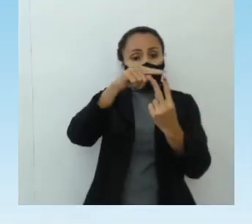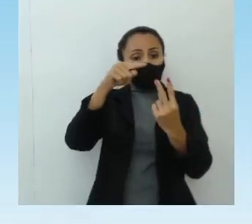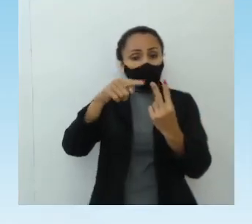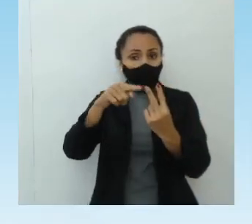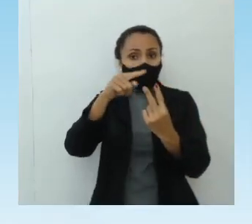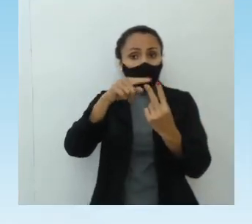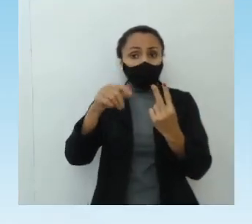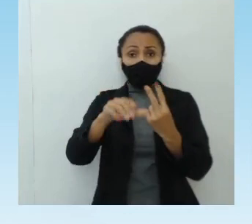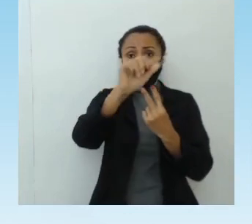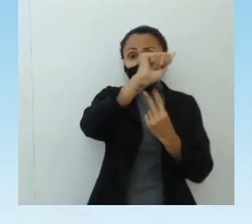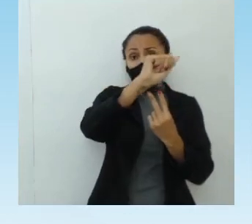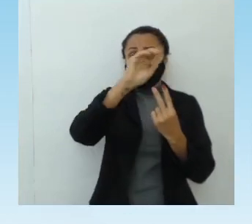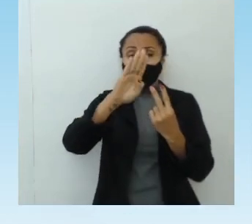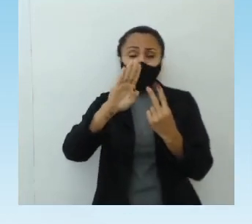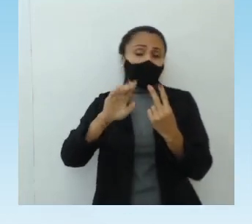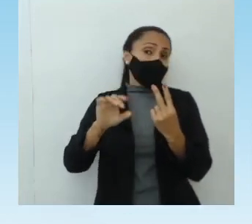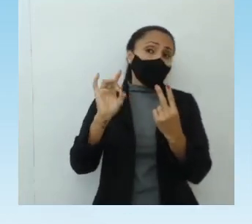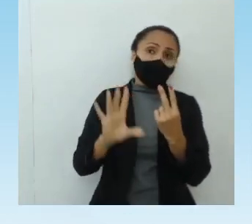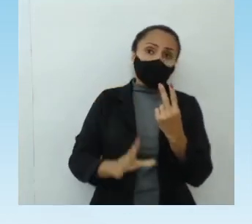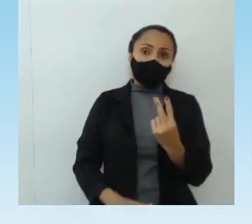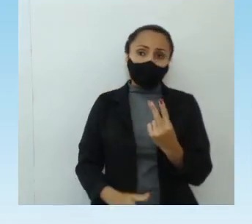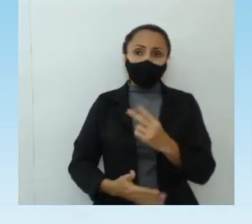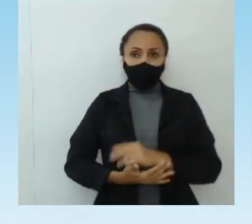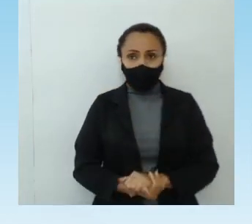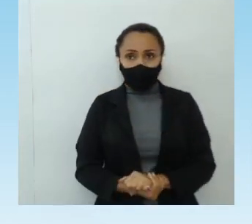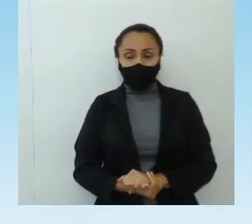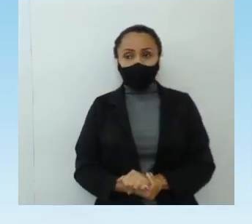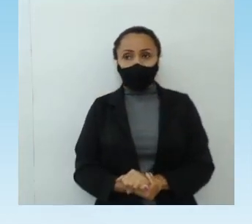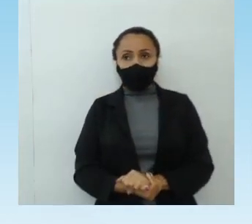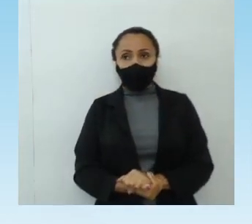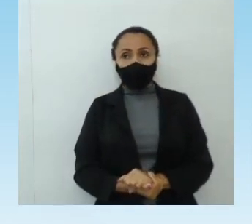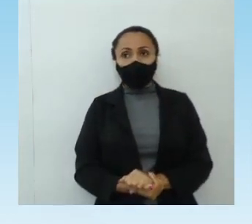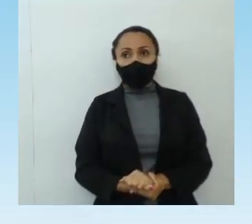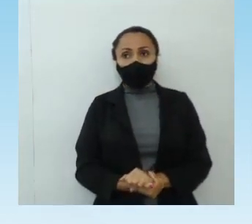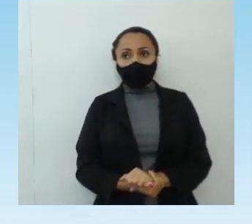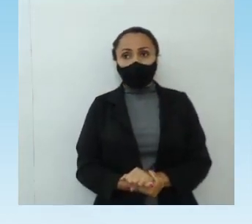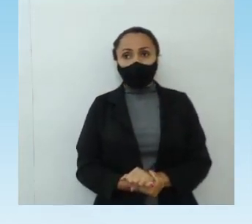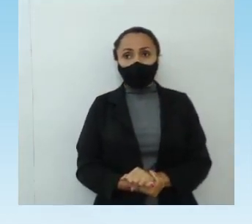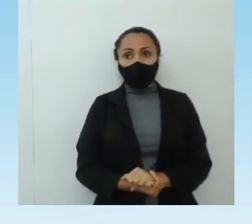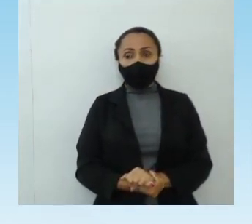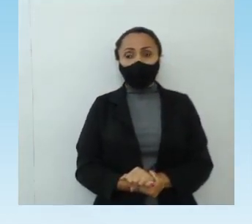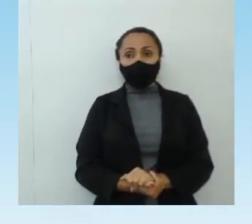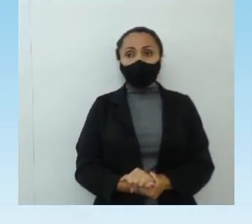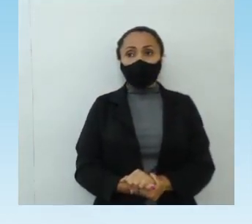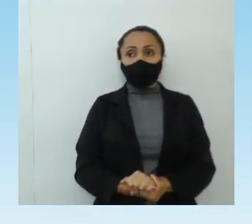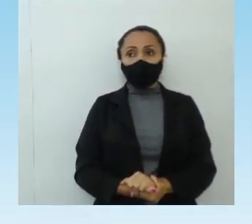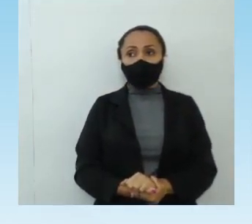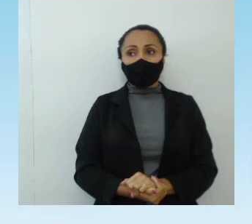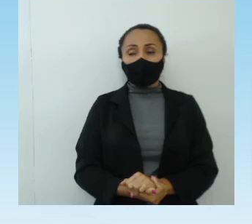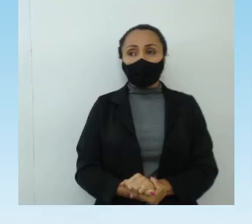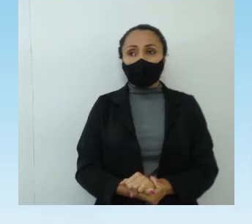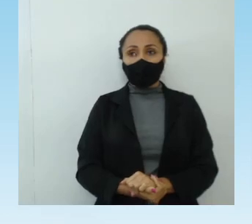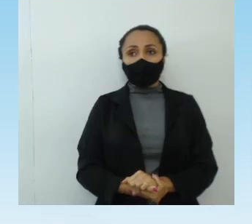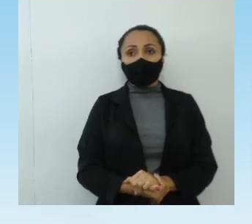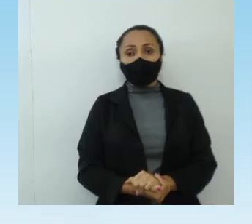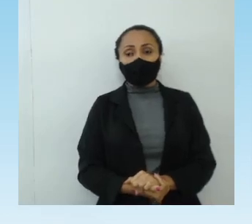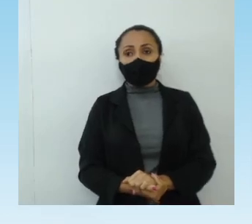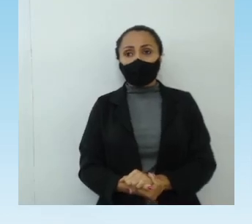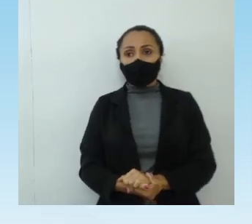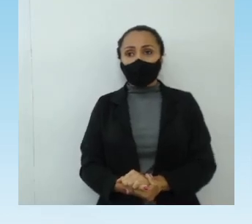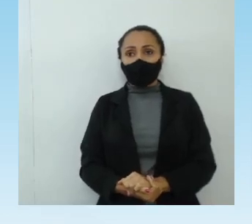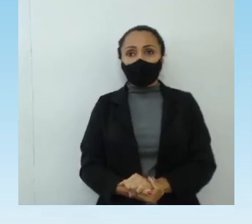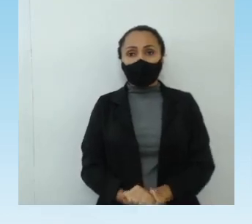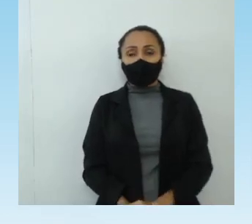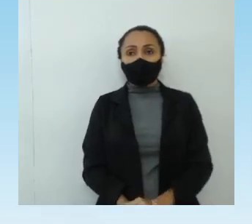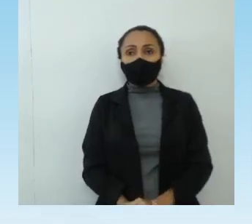e B, são necessários. Vamos lá para você ver comigo, vou te mostrar na animação. Obrigado, galera. Vamos lá para o nosso slide agora.